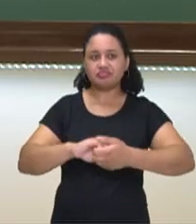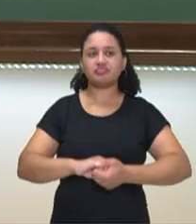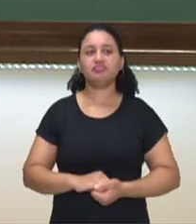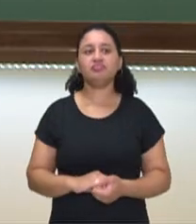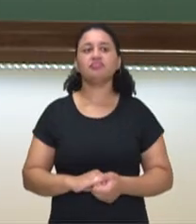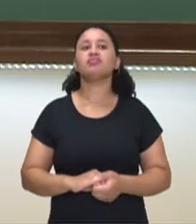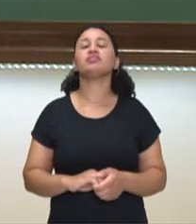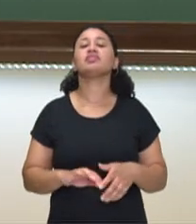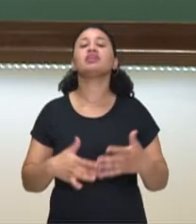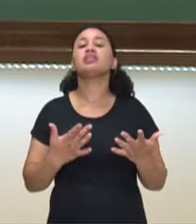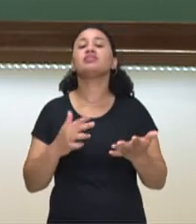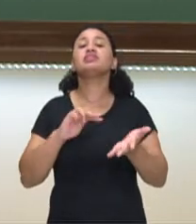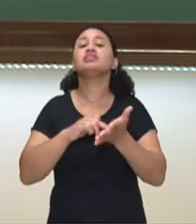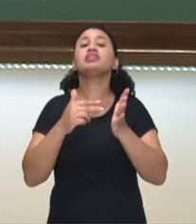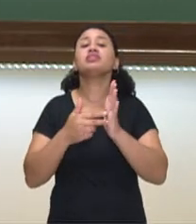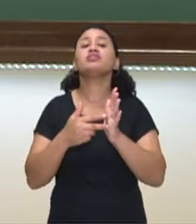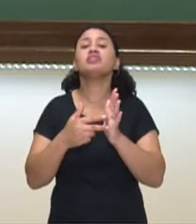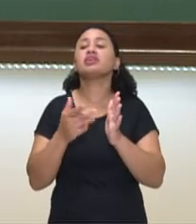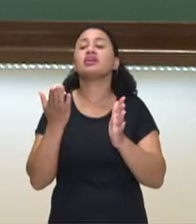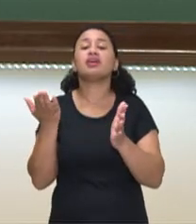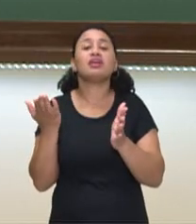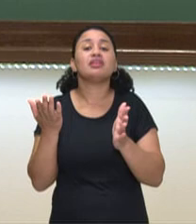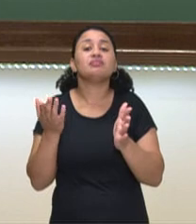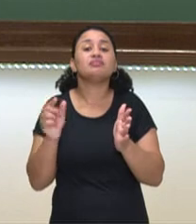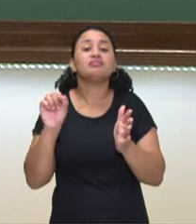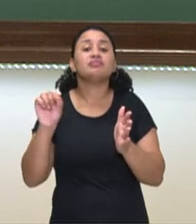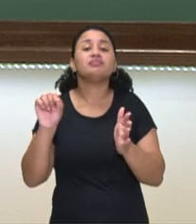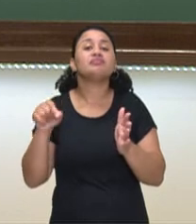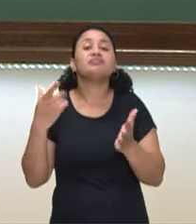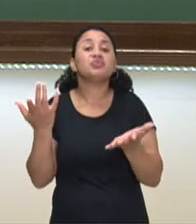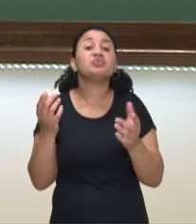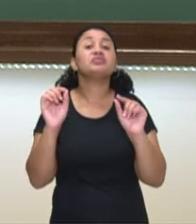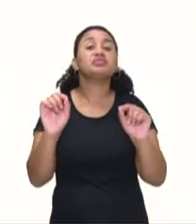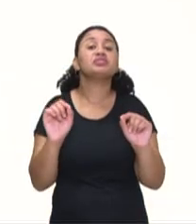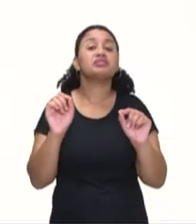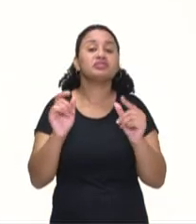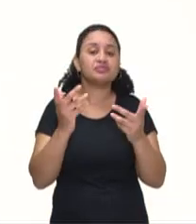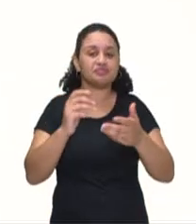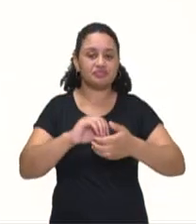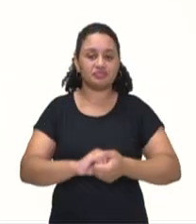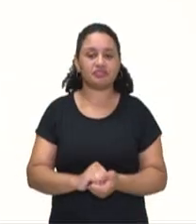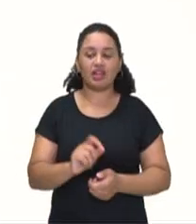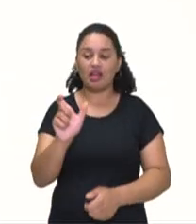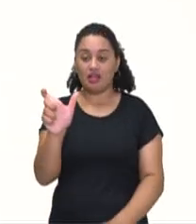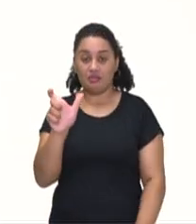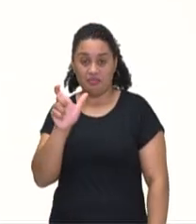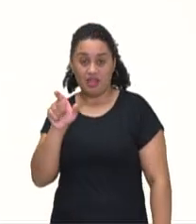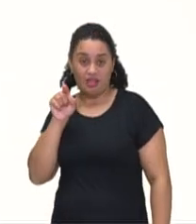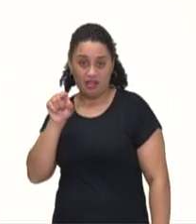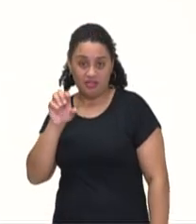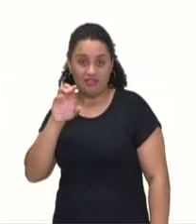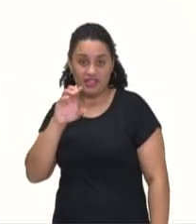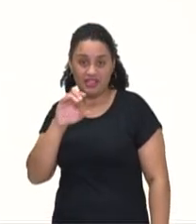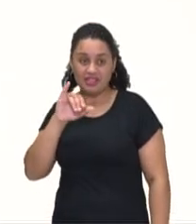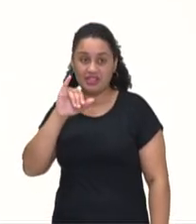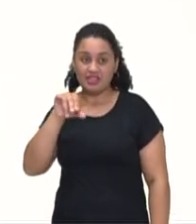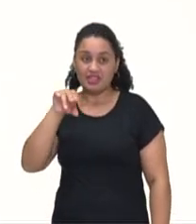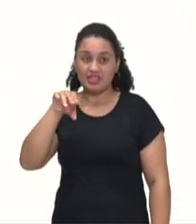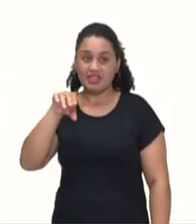Mas então, o que significa cinética? O termo cinético